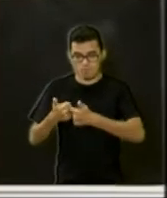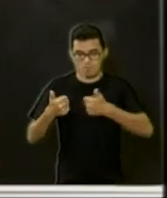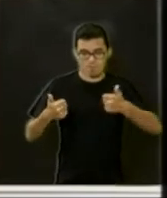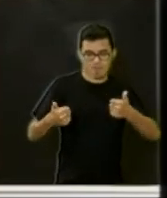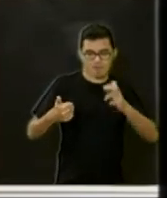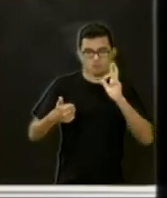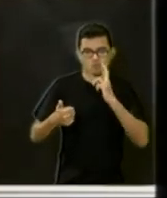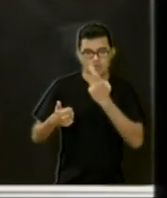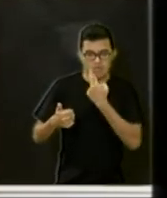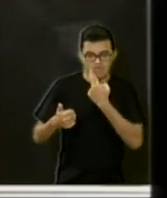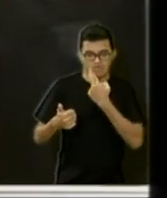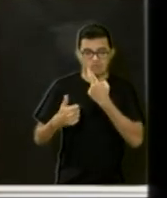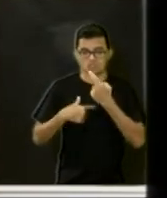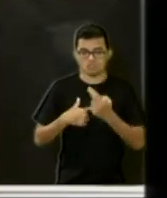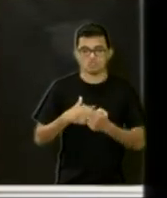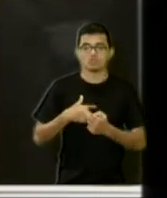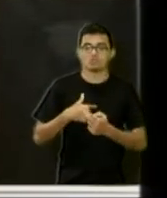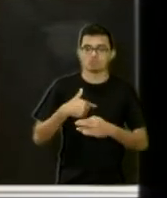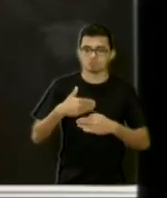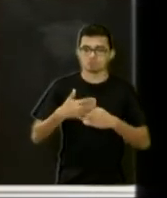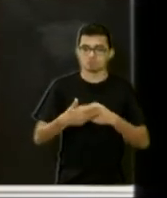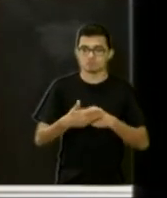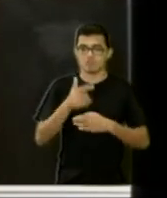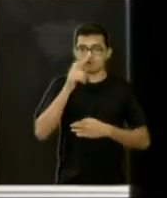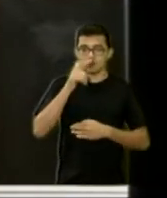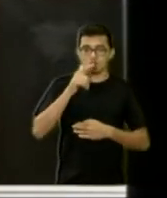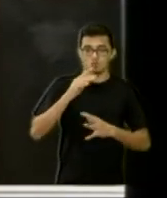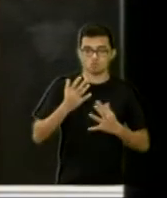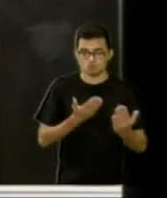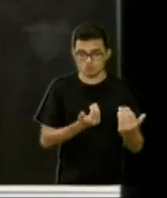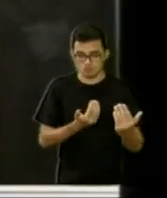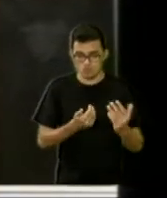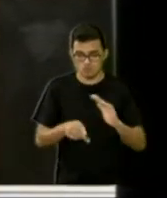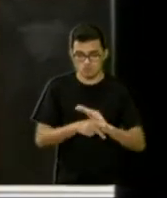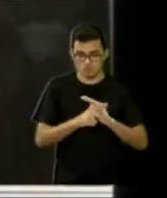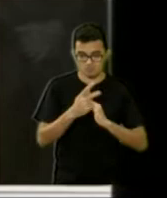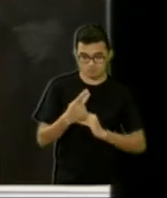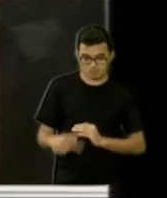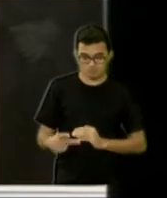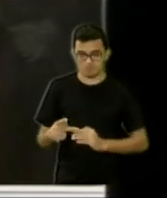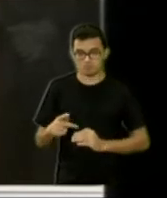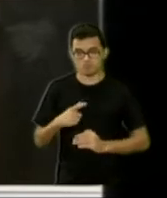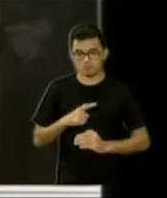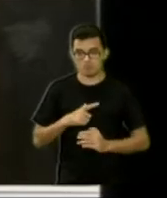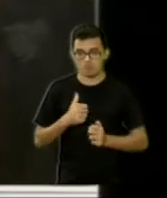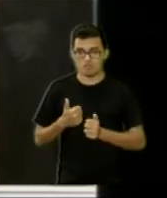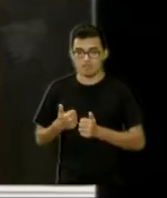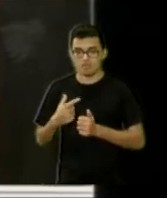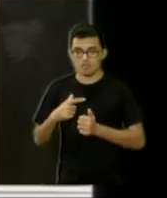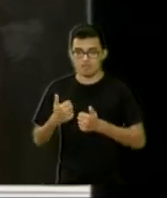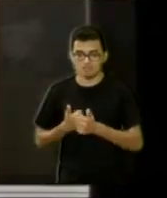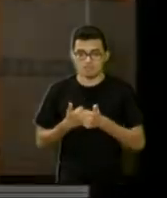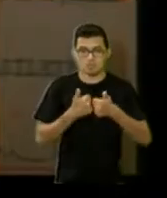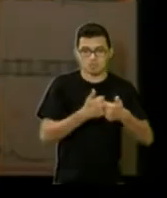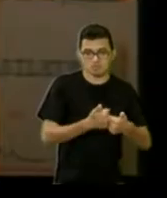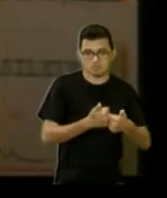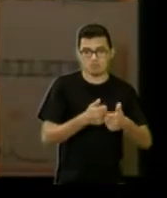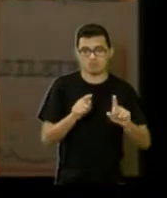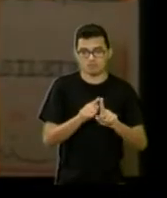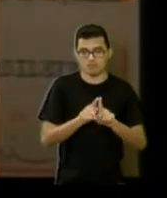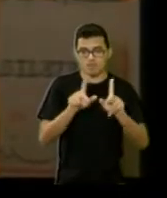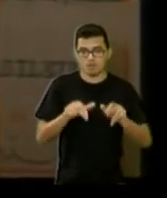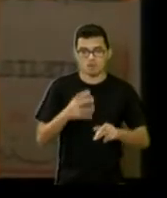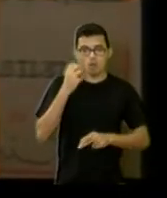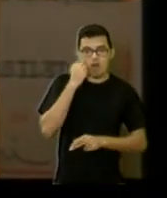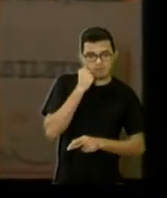Manuel, e não demorou muito para que os jovens que integravam sua diretoria se aproximassem e fossem